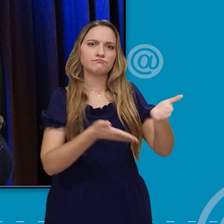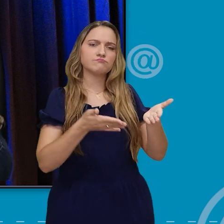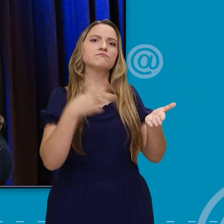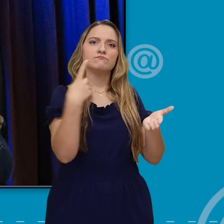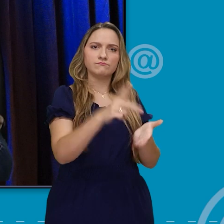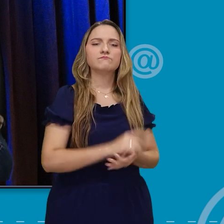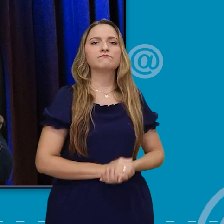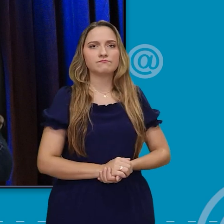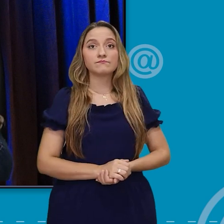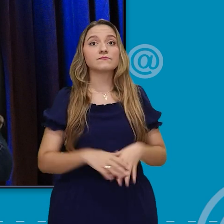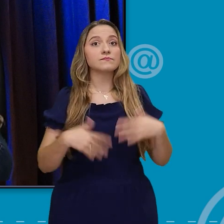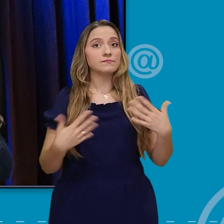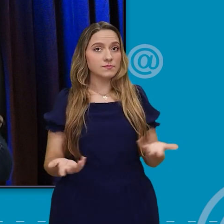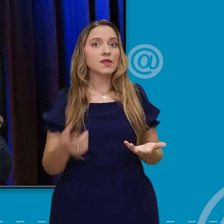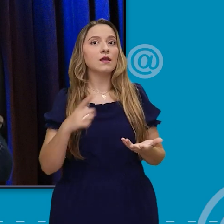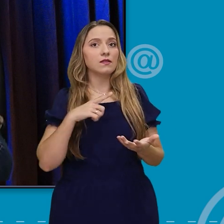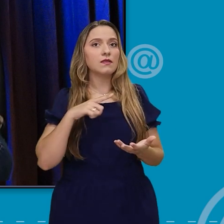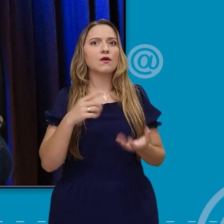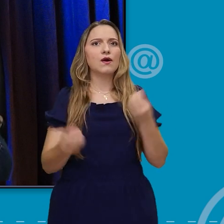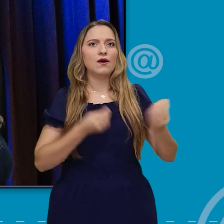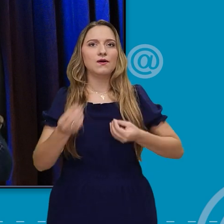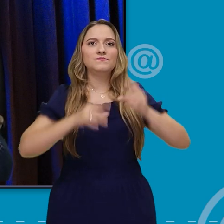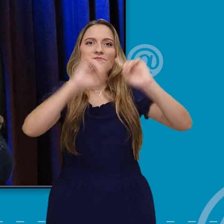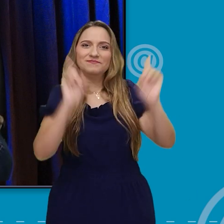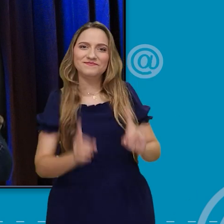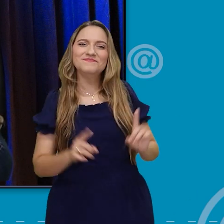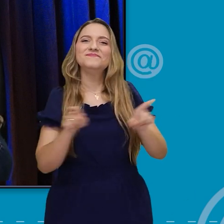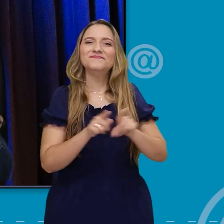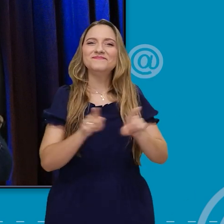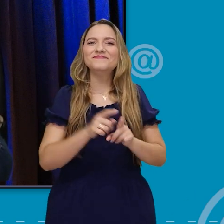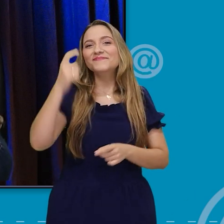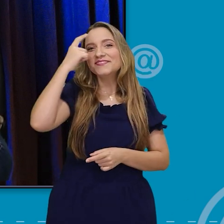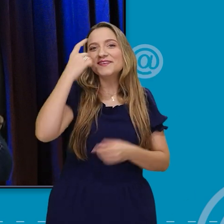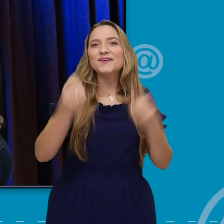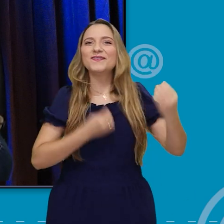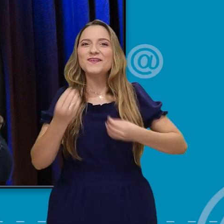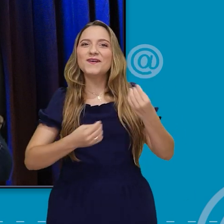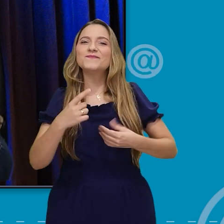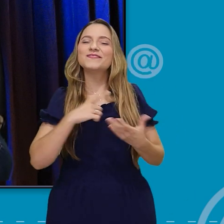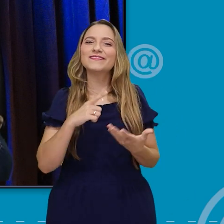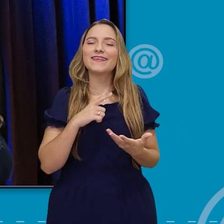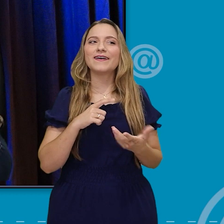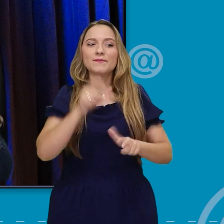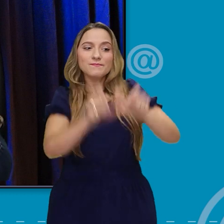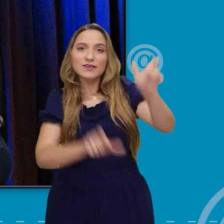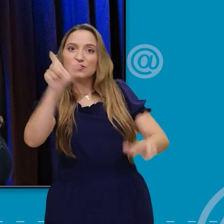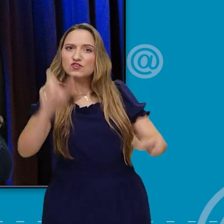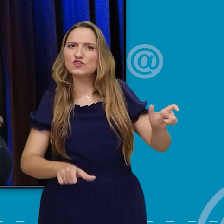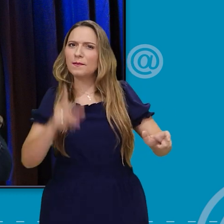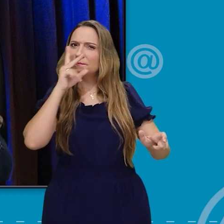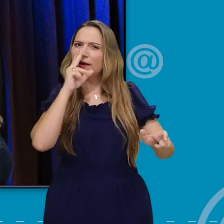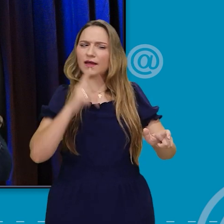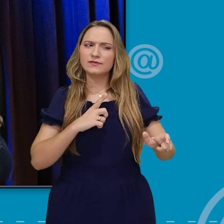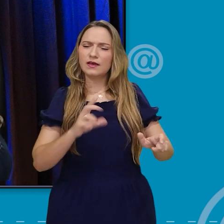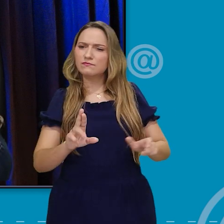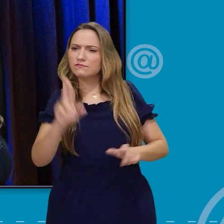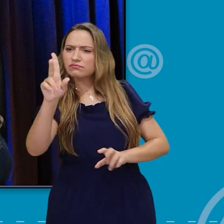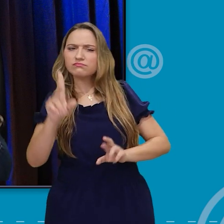gênero, ele vai pensar a questão da gordofobia, ele vai pensar a questão do bullying, ele vai pensar a questão do racismo,